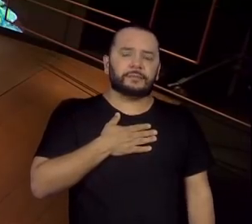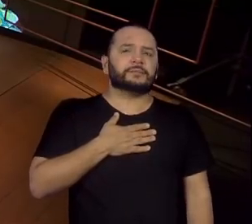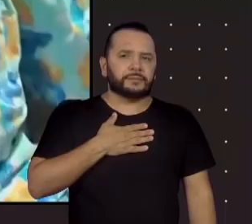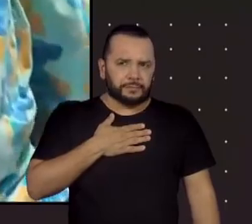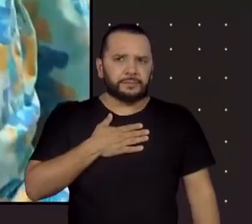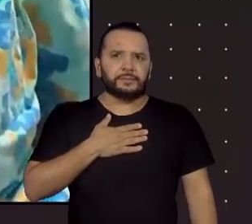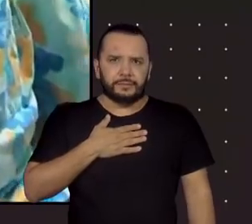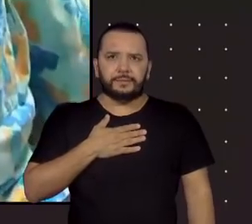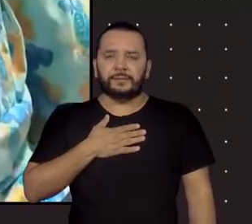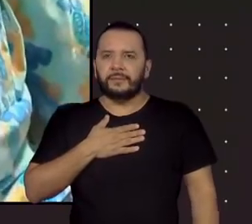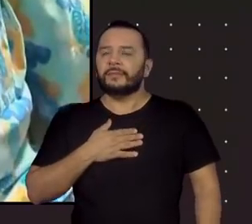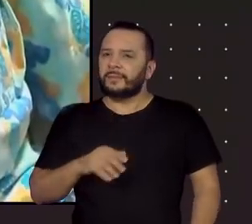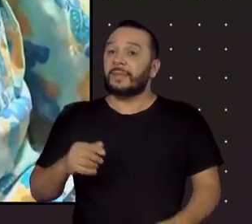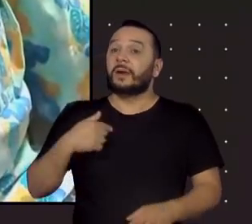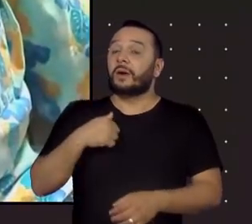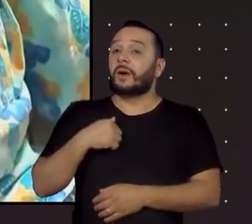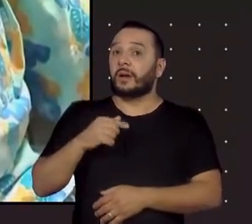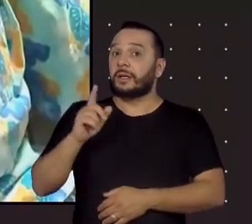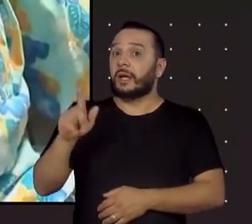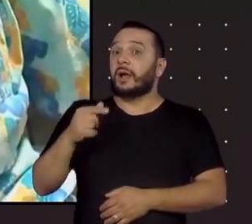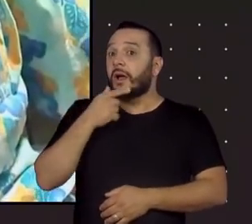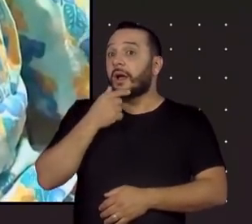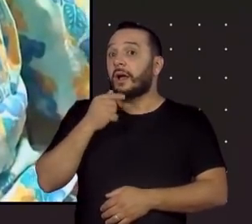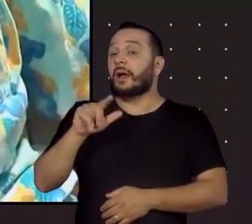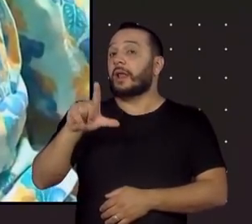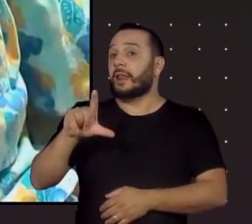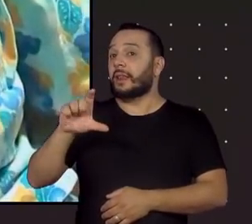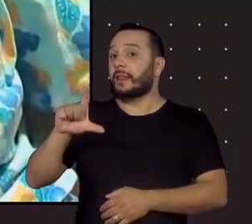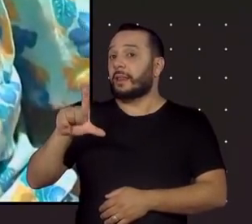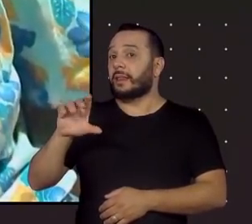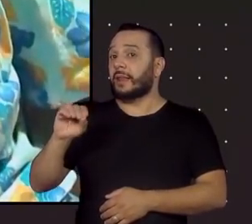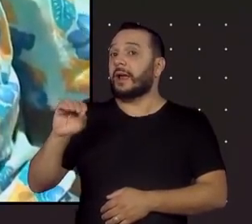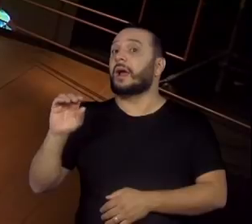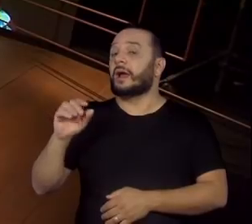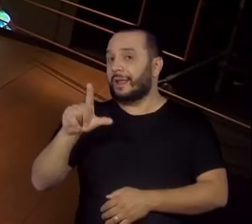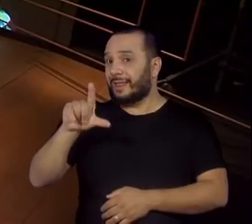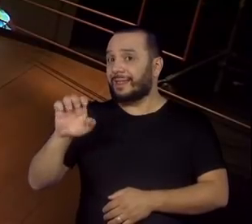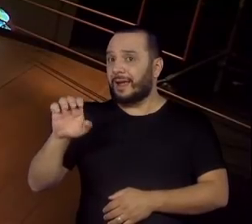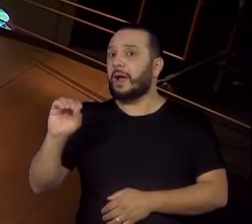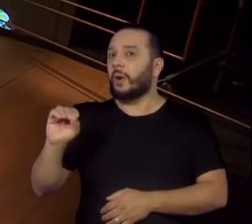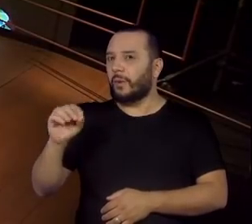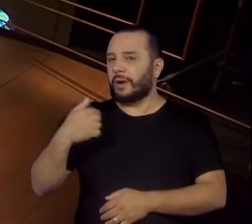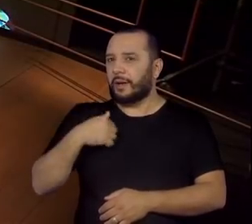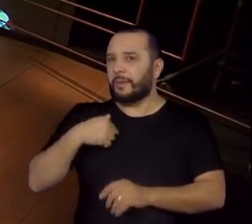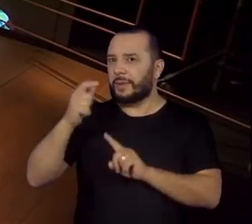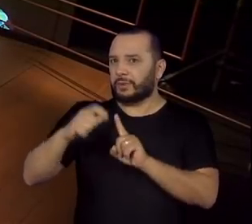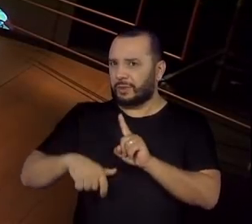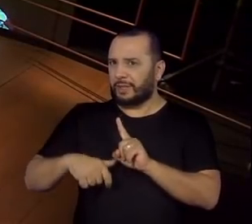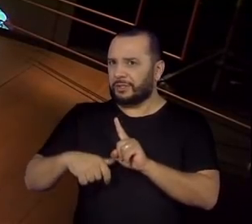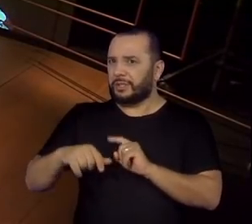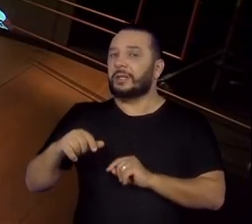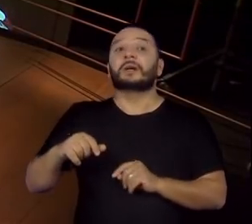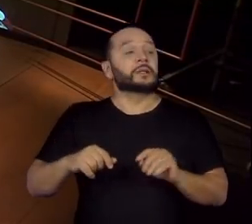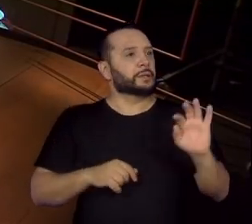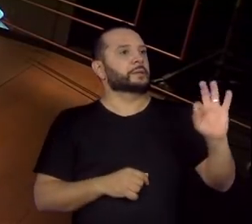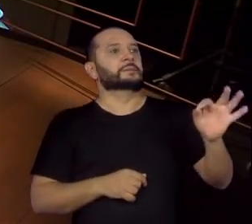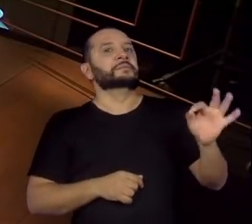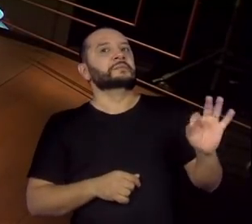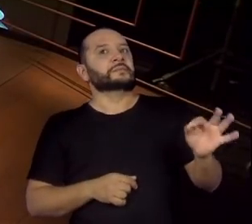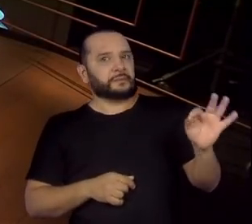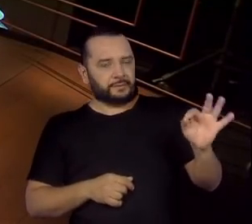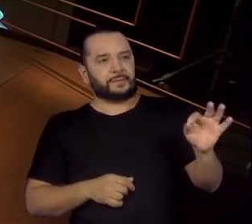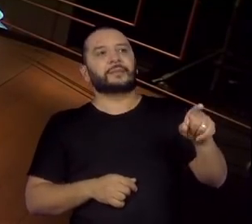Inclusive, Léo Comfort, hein? É um Comfort. É esse papel. Você vê lá o